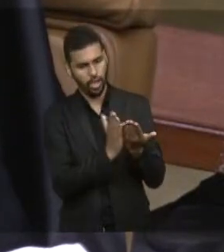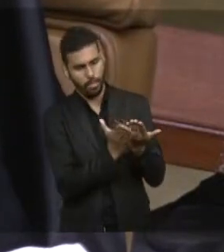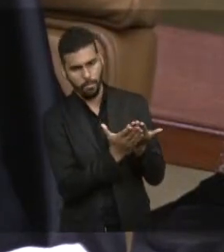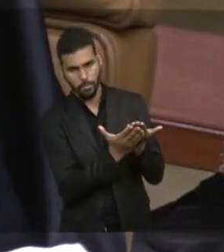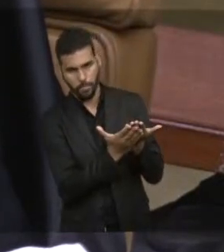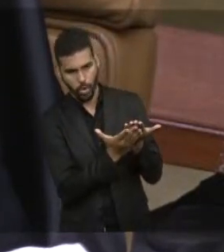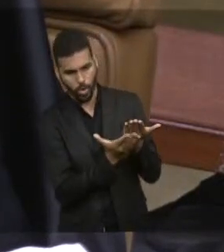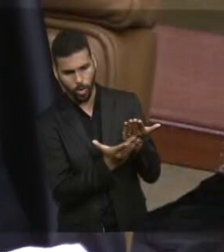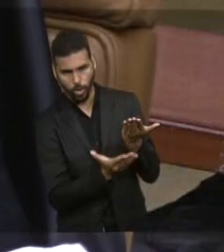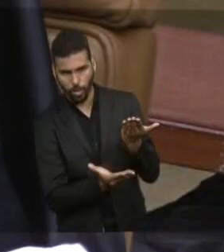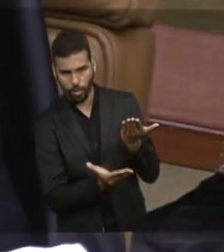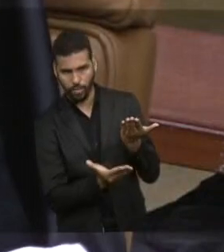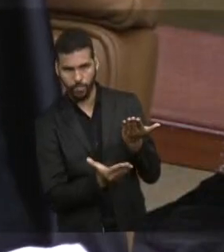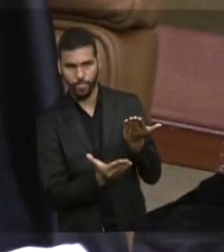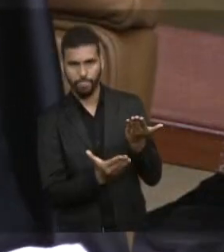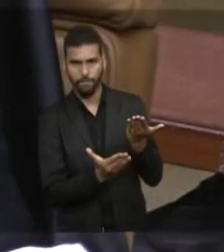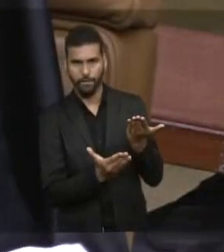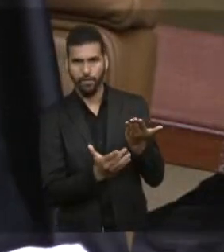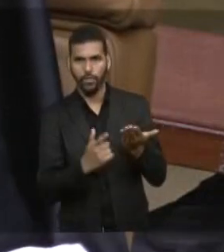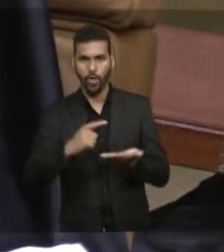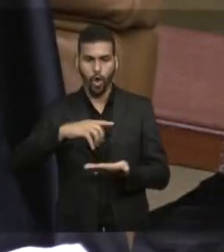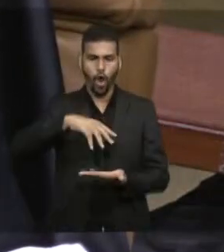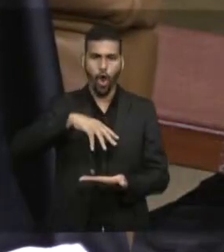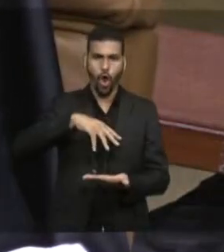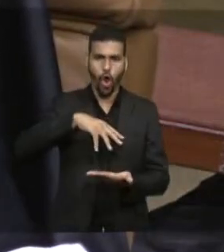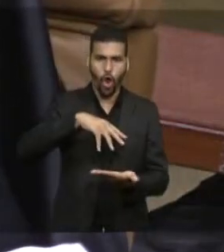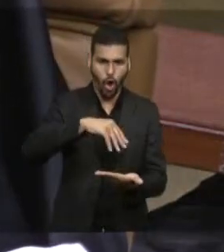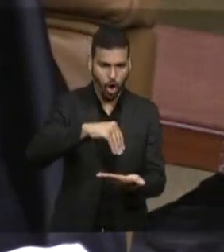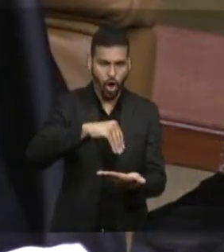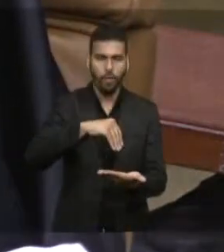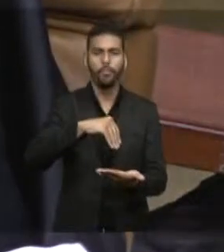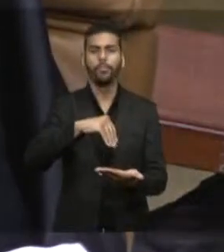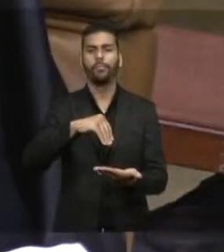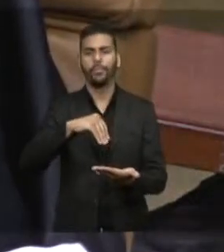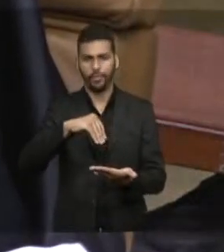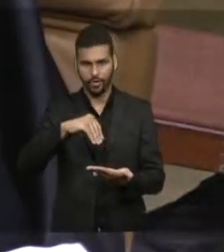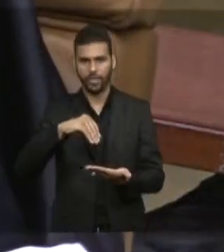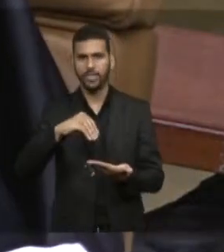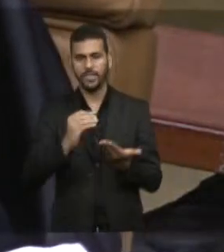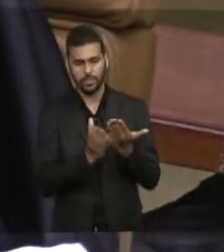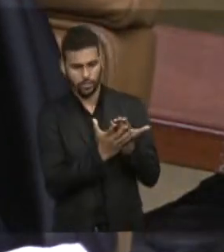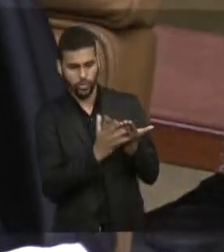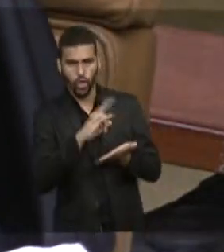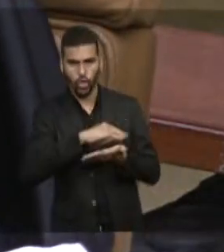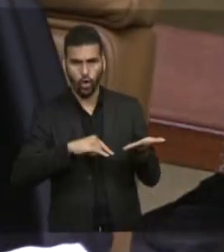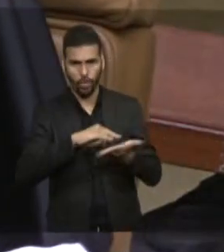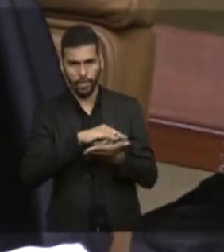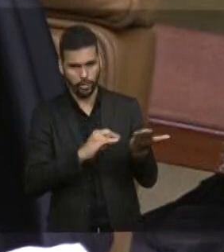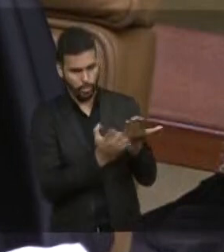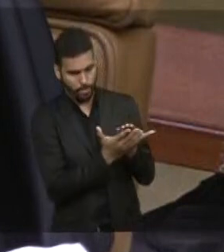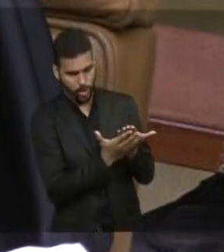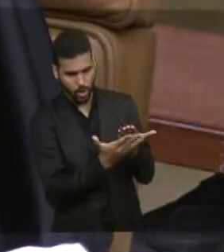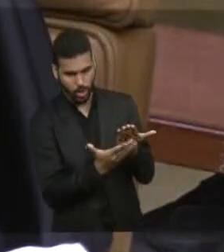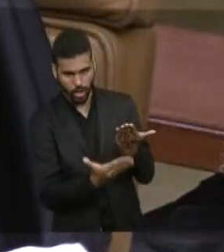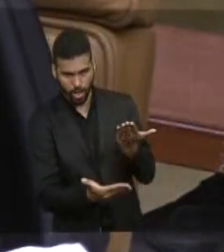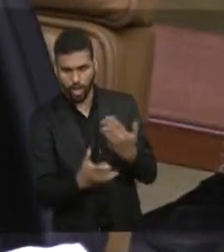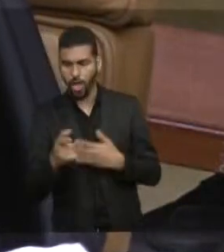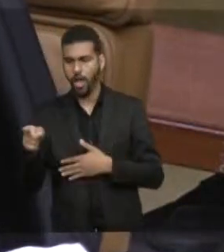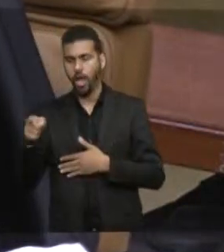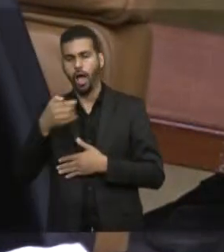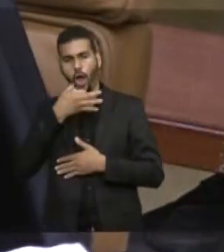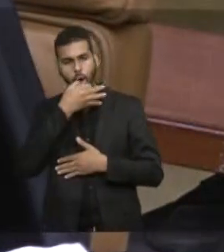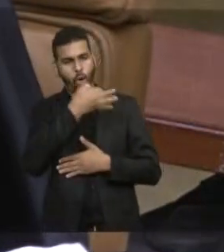por parte da autora de cópia do ato normativo contestado e nomear opinou pela